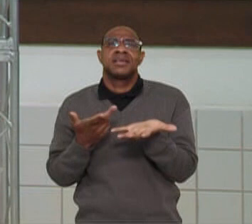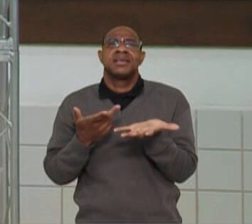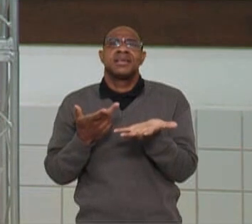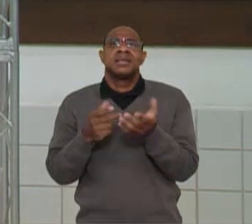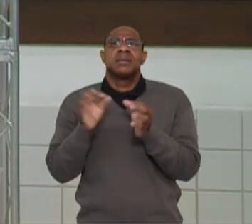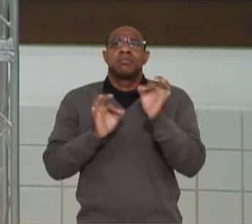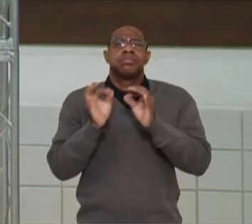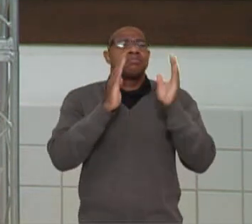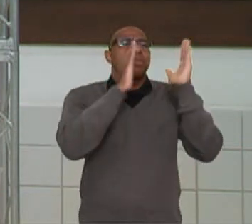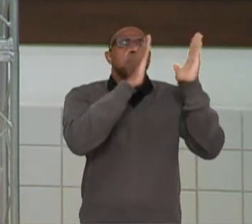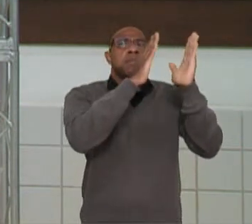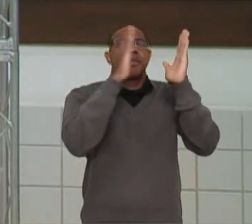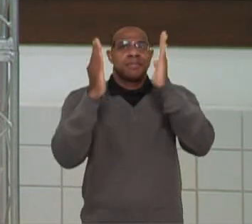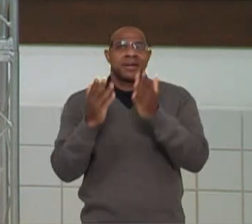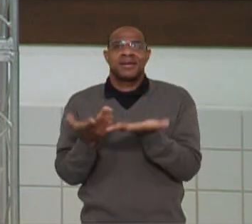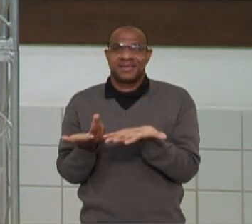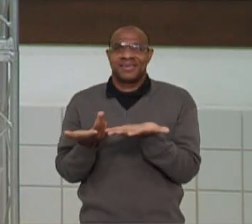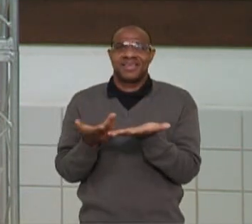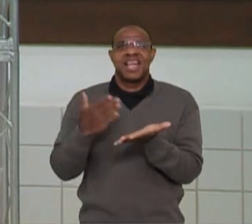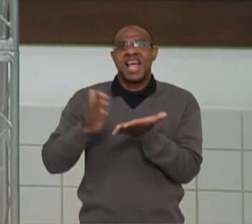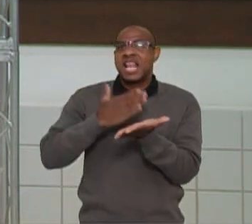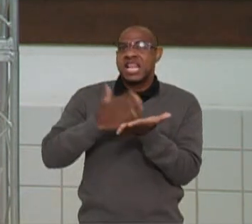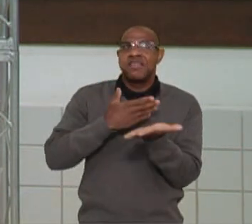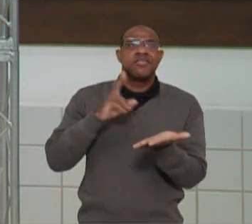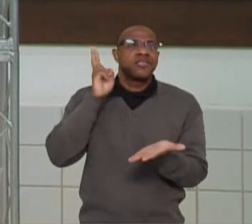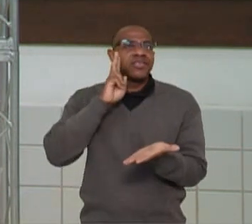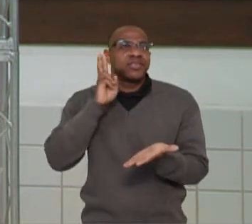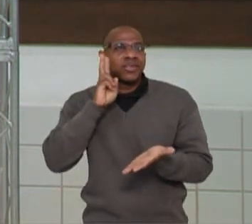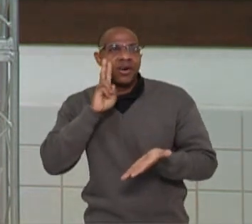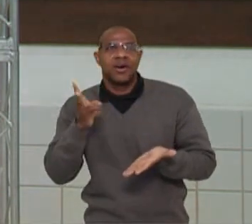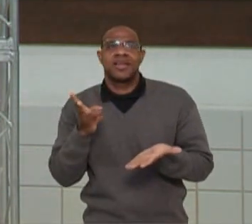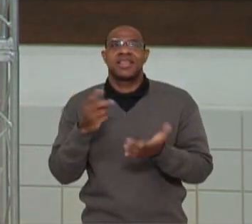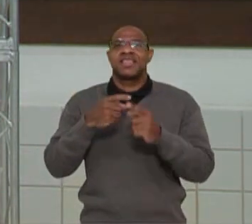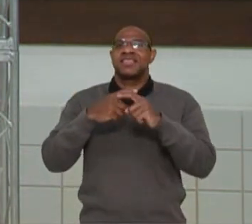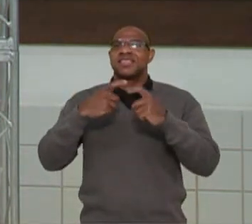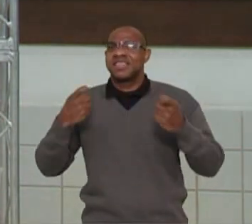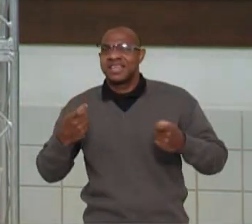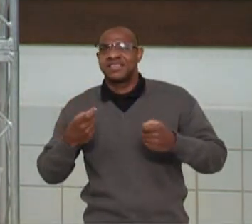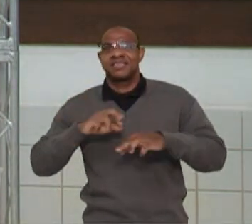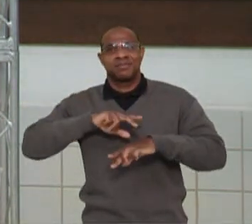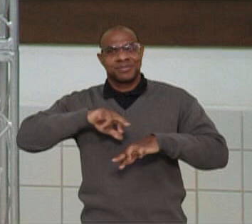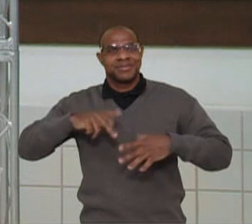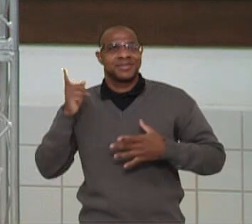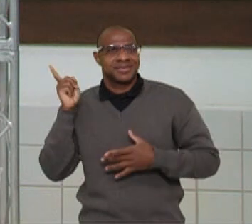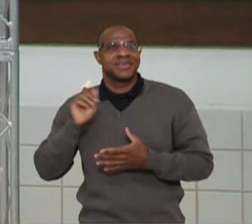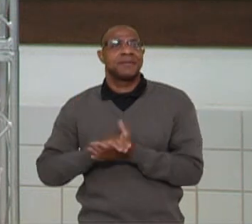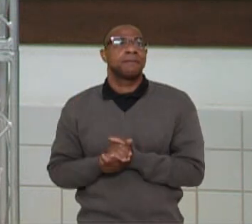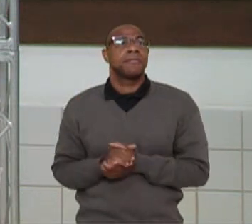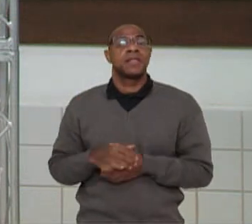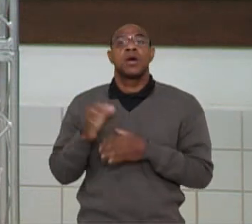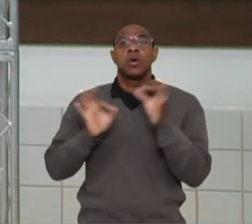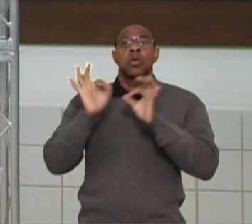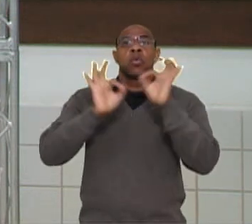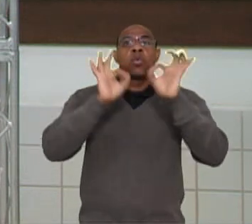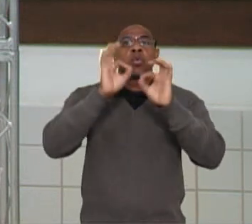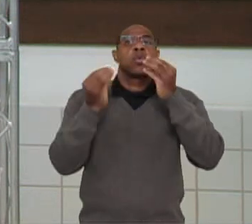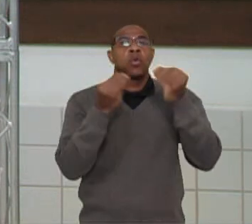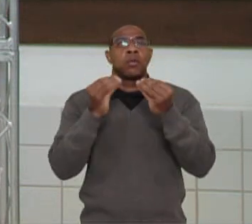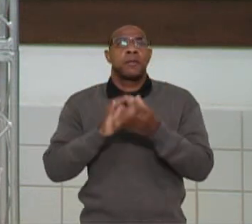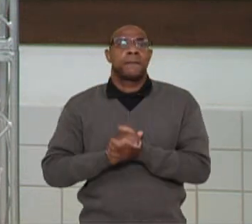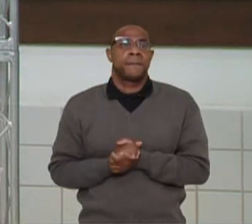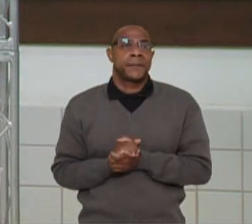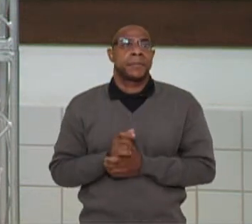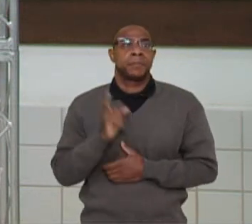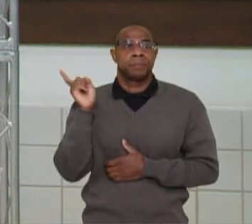né, de permutação. Então, vamos ver direitinho como é que funciona isso. Olha só. Na letra A, o que eu